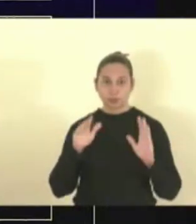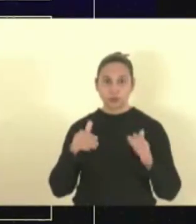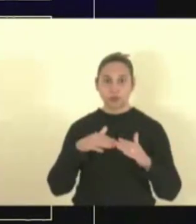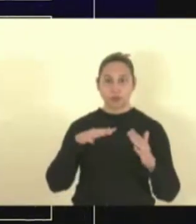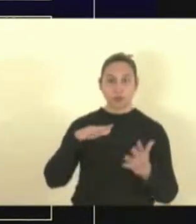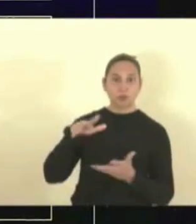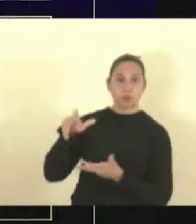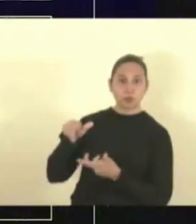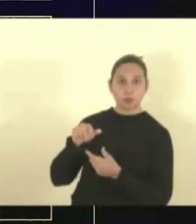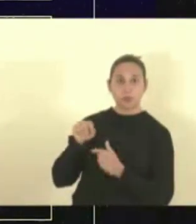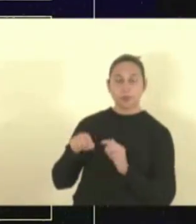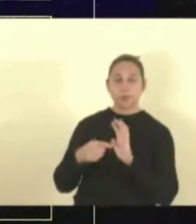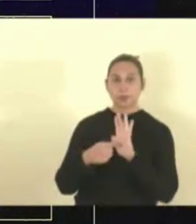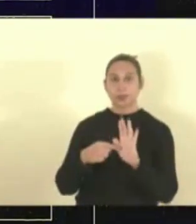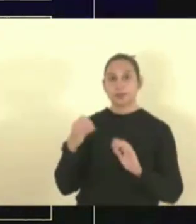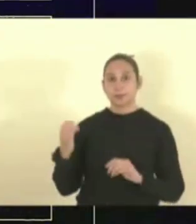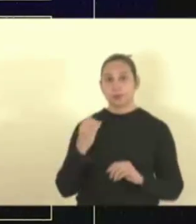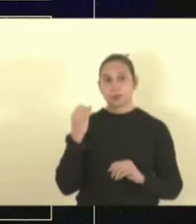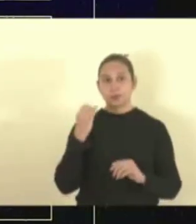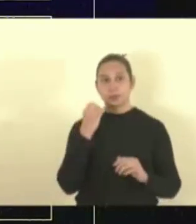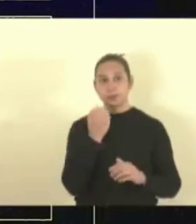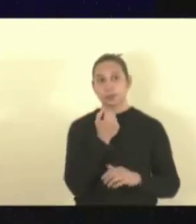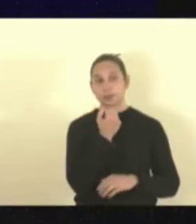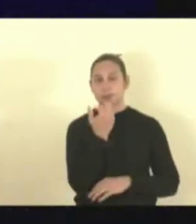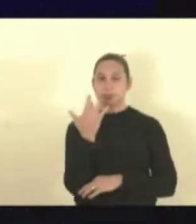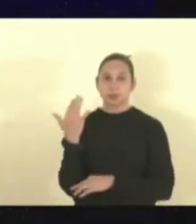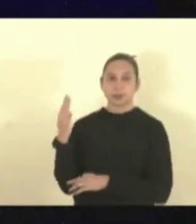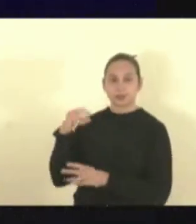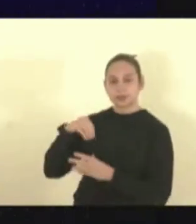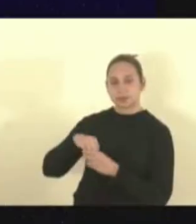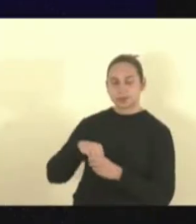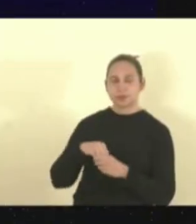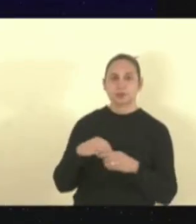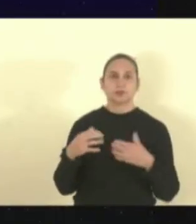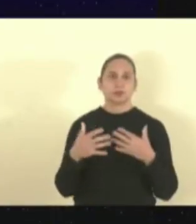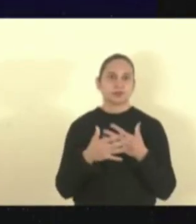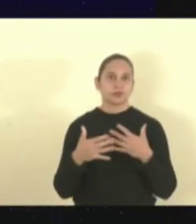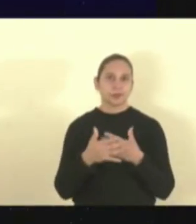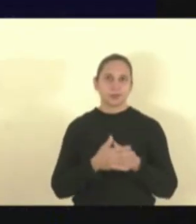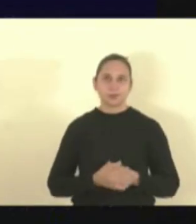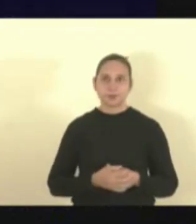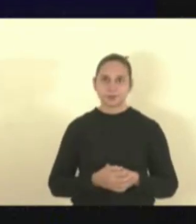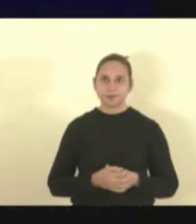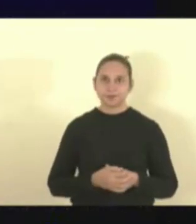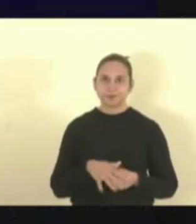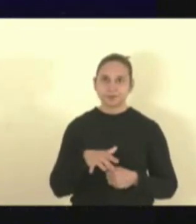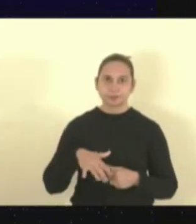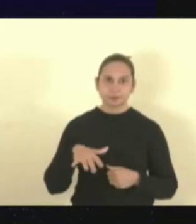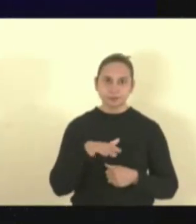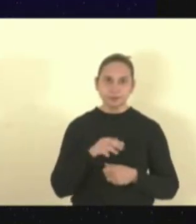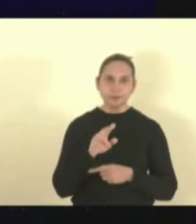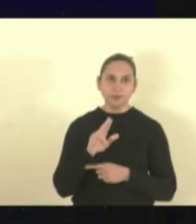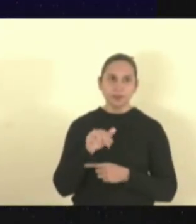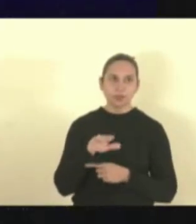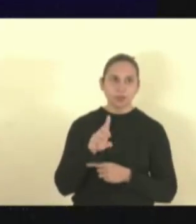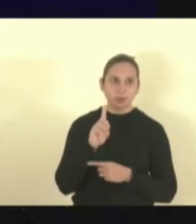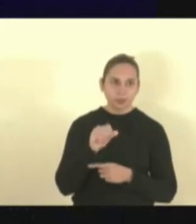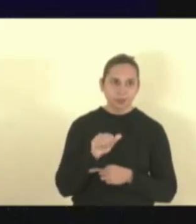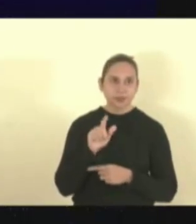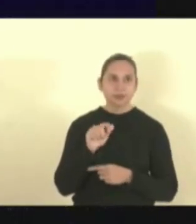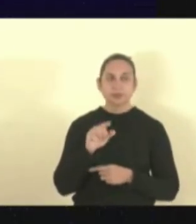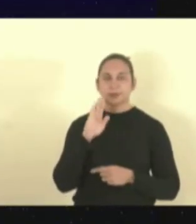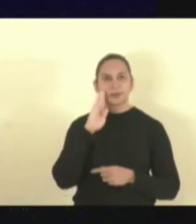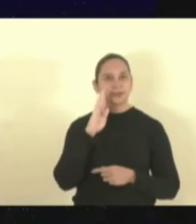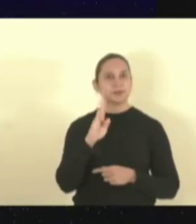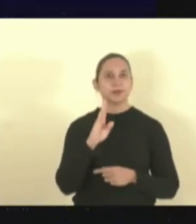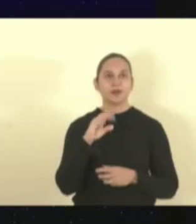a importância da natureza para a sociedade. Bom, as áreas úmidas são por vezes descritas como os rins da paisagem.